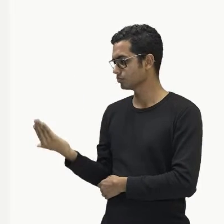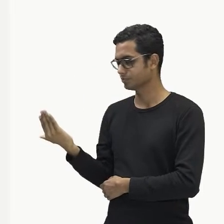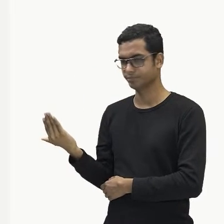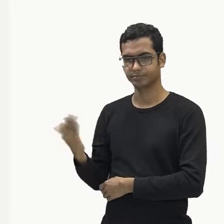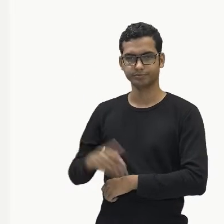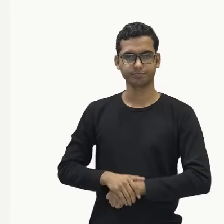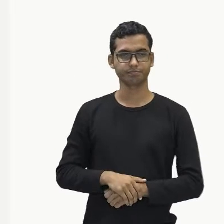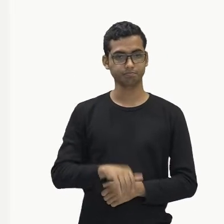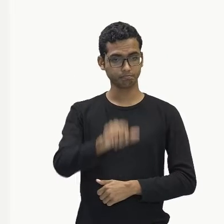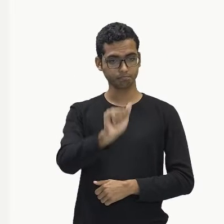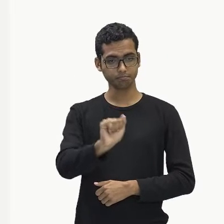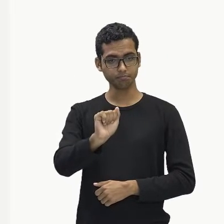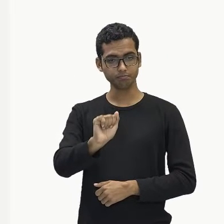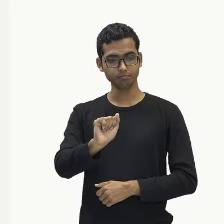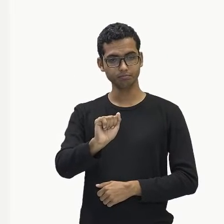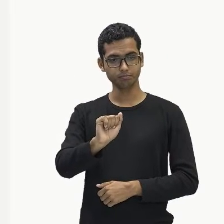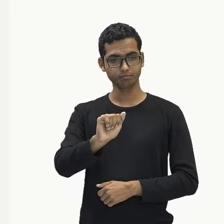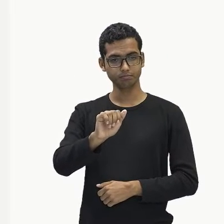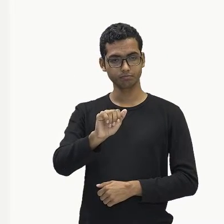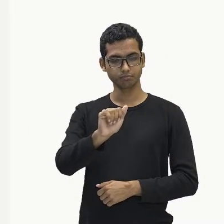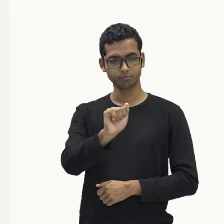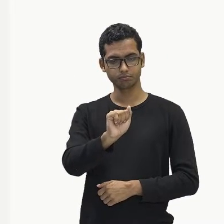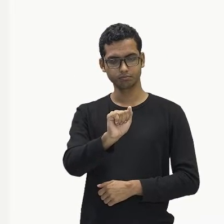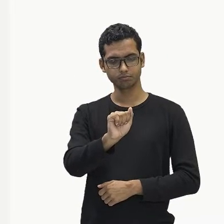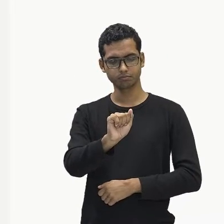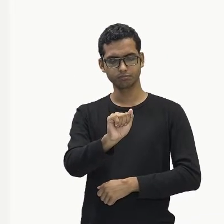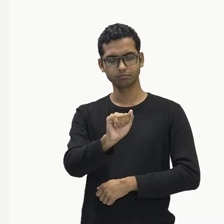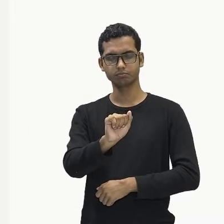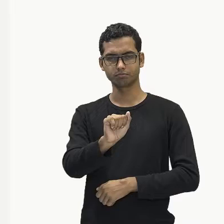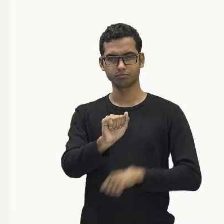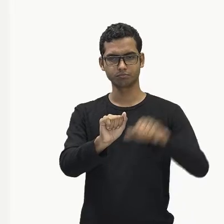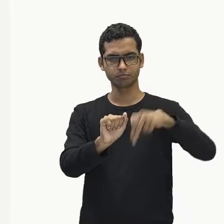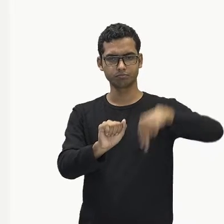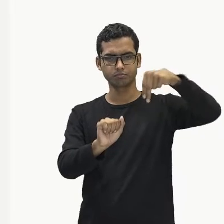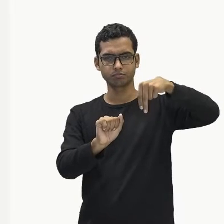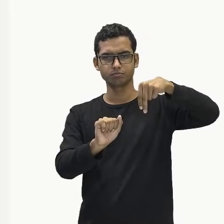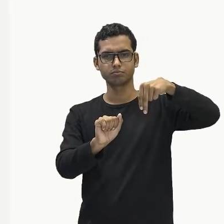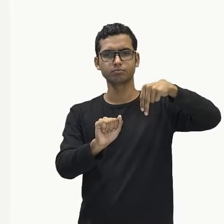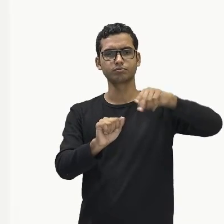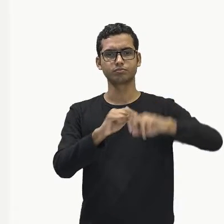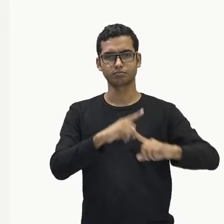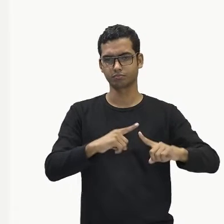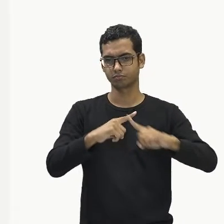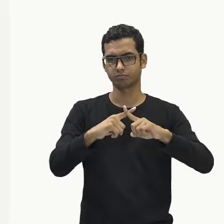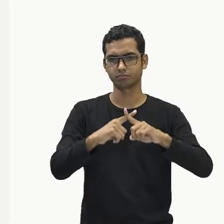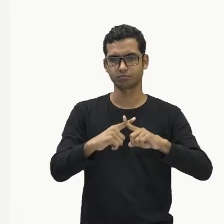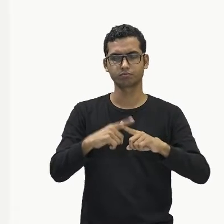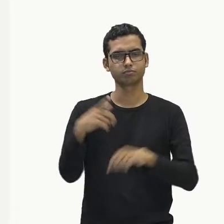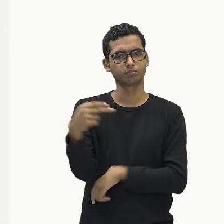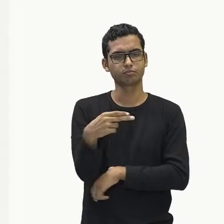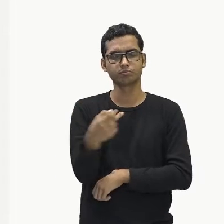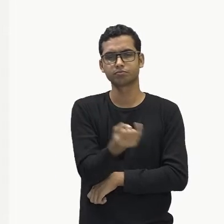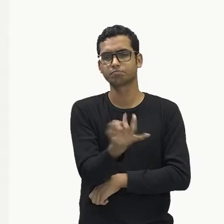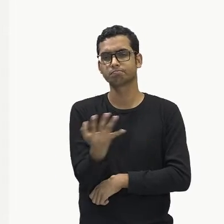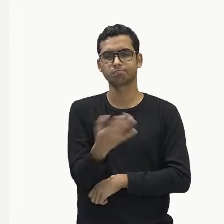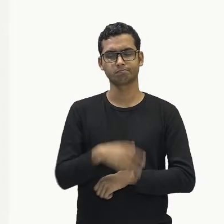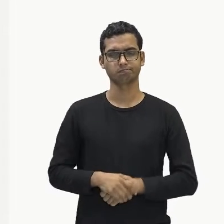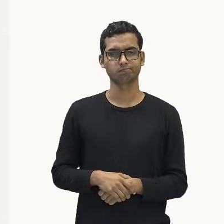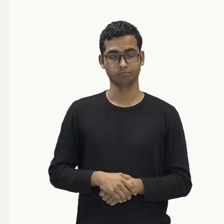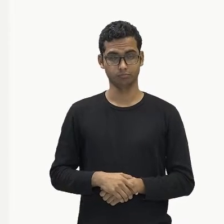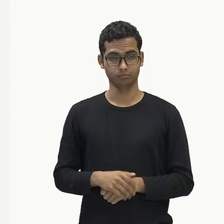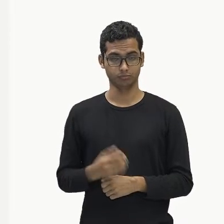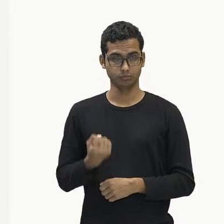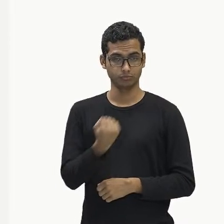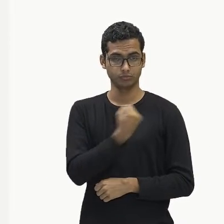retomando aqui o que eu falei logo no início aqui da nossa aula, é a multiplicação de fatores iguais. É